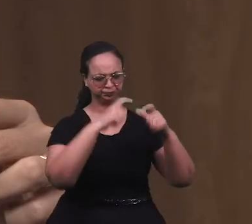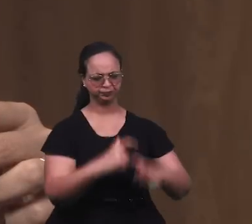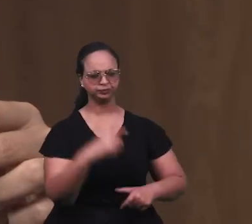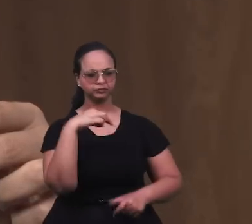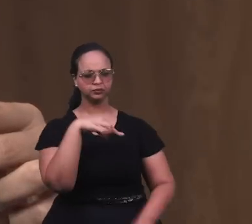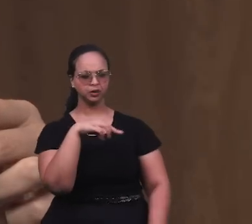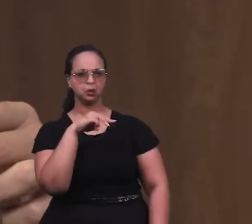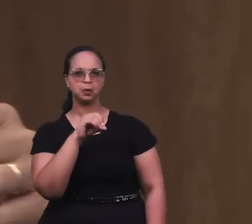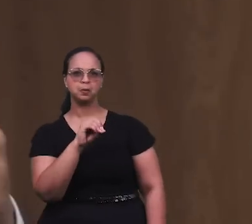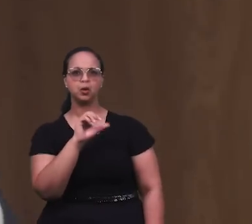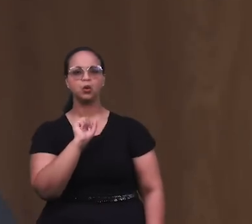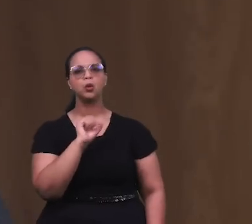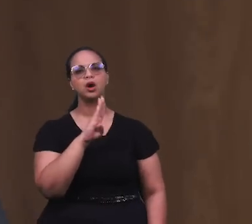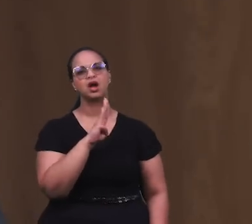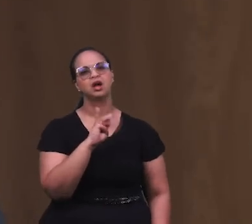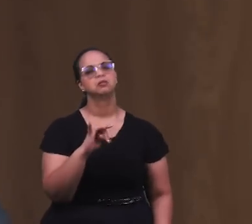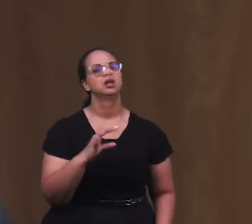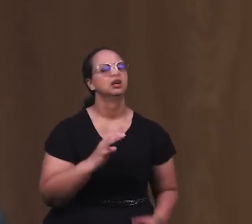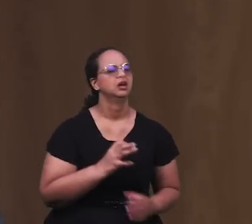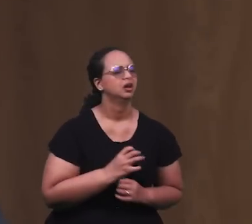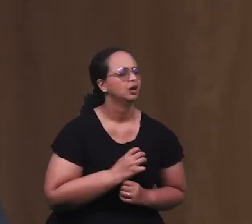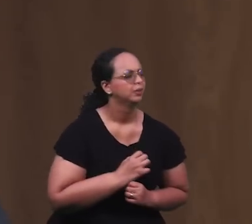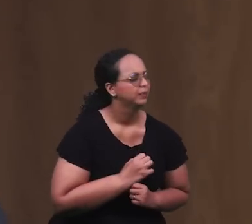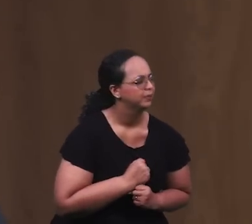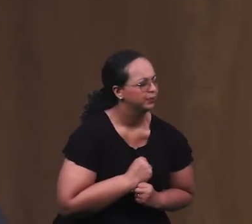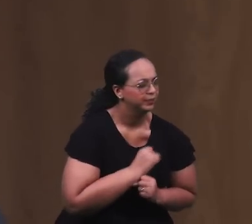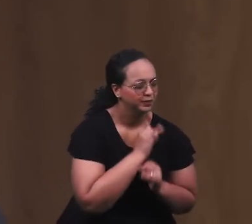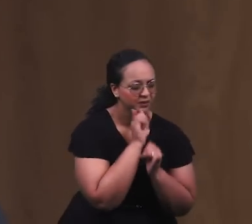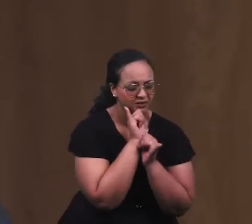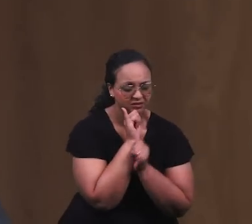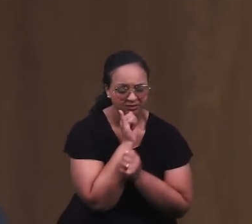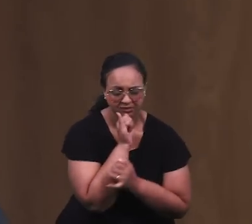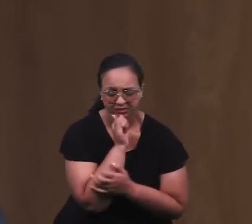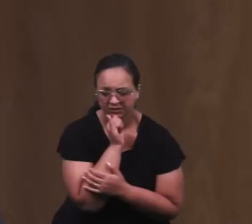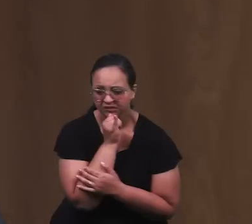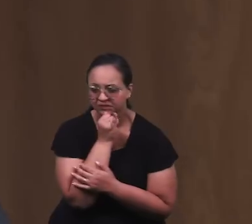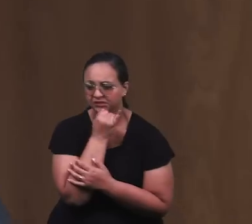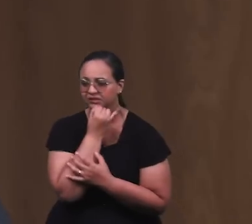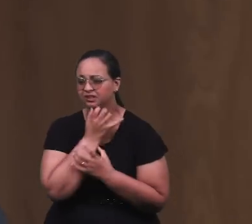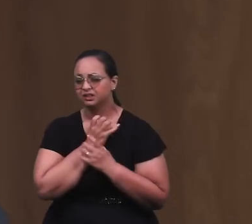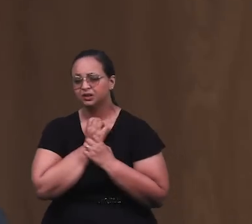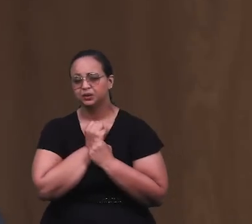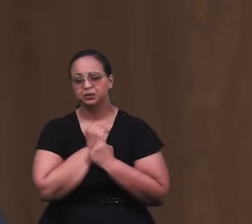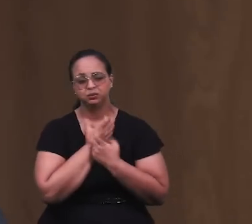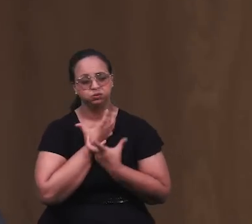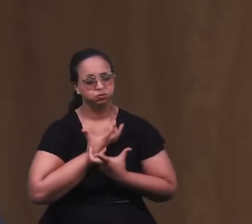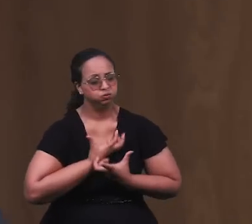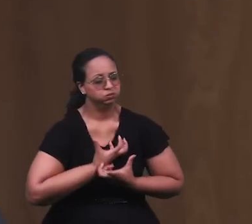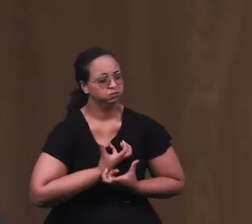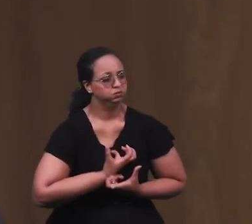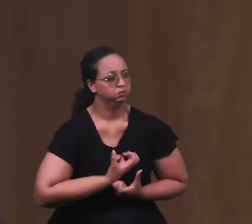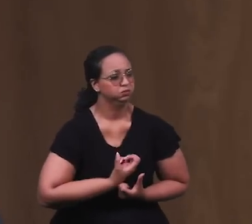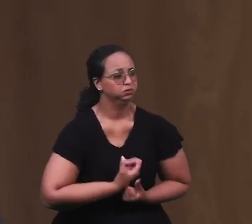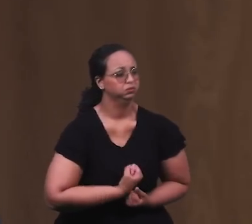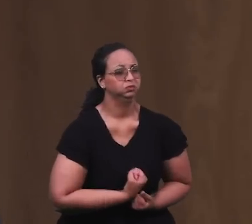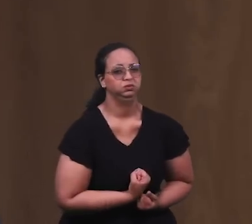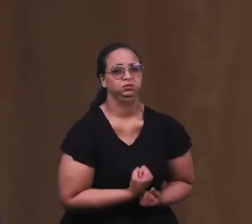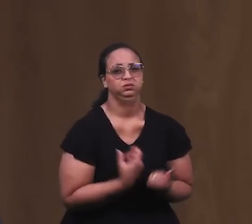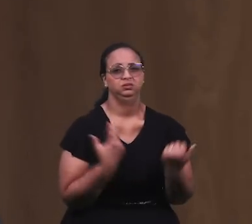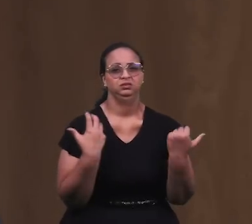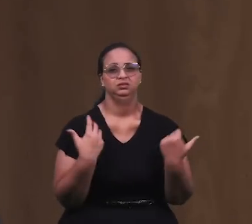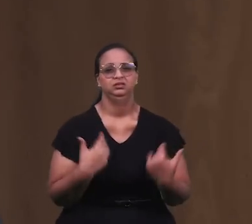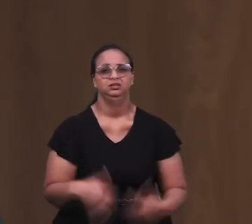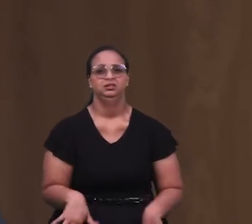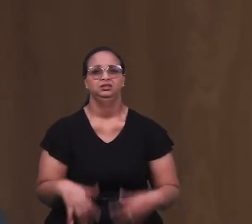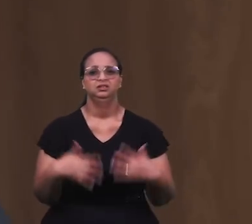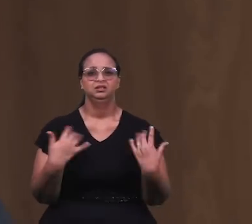volta, ela retorna tão dilacerada, tão triste, tão magoada, ela tinha uma mágoa, inclusive, que é a pior